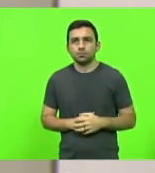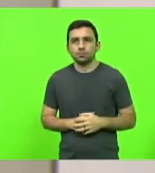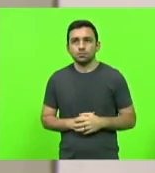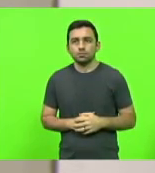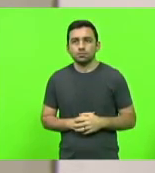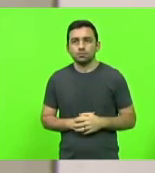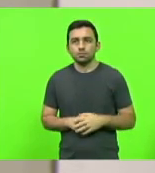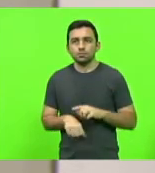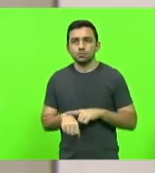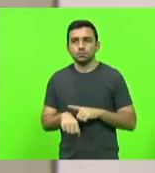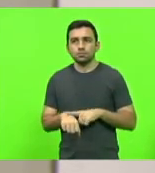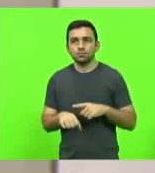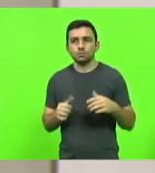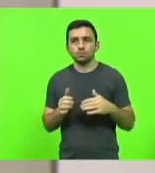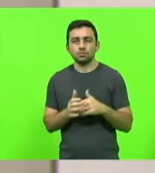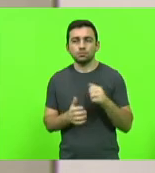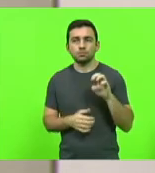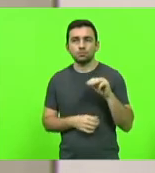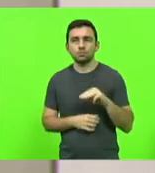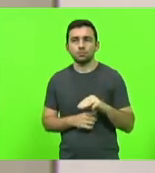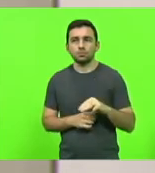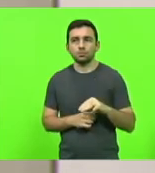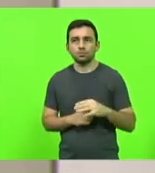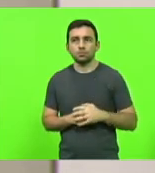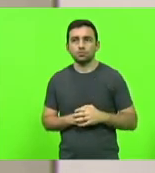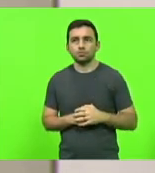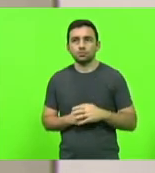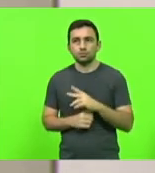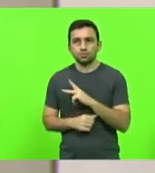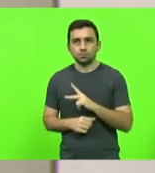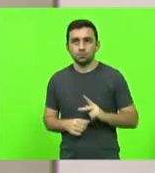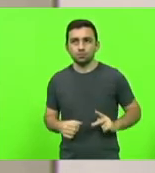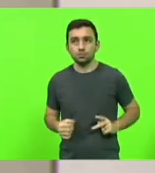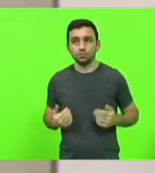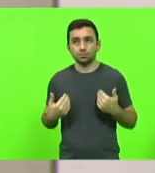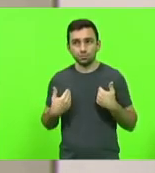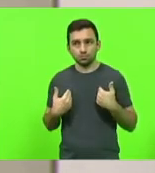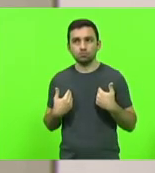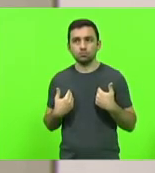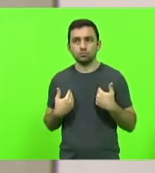Pelo tempo de até 10 minutos, este presidente fará uso da palavra.